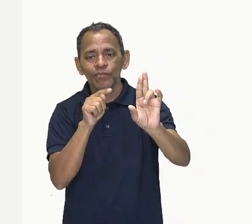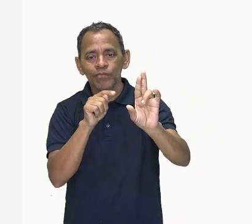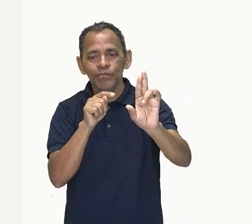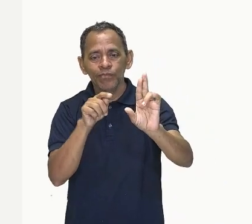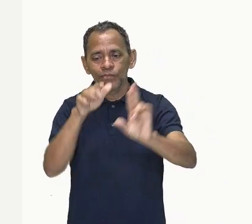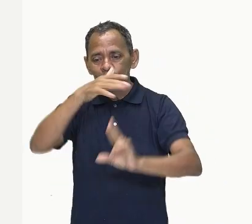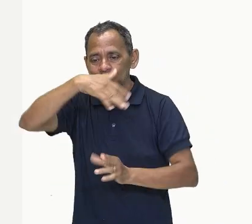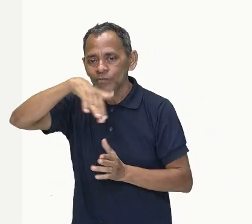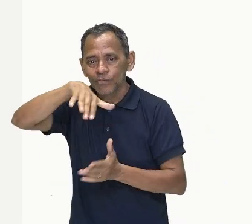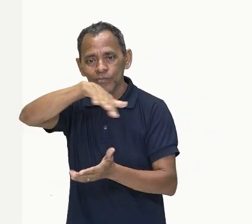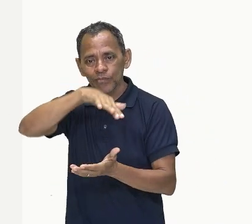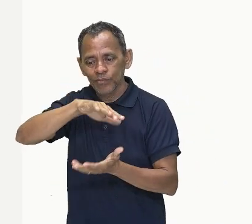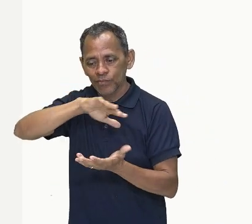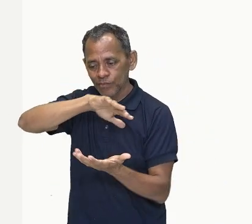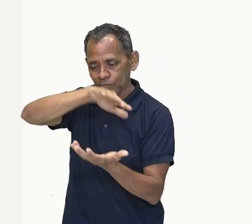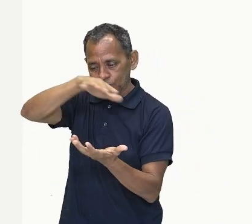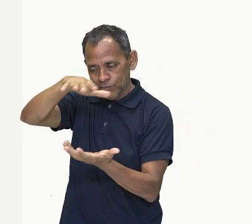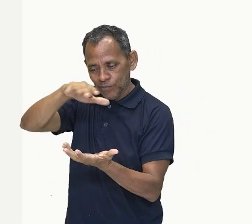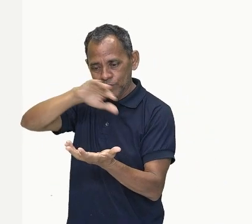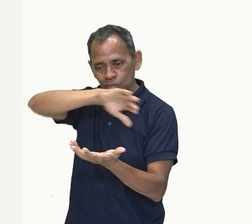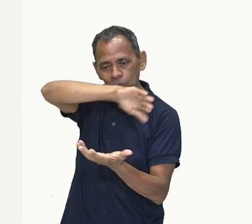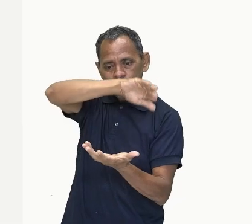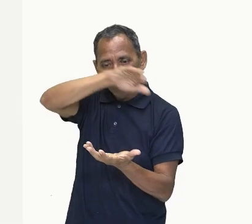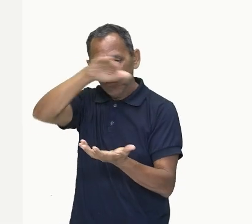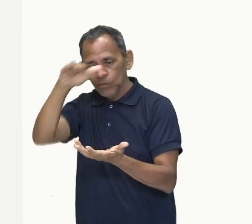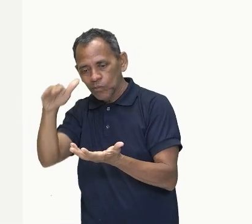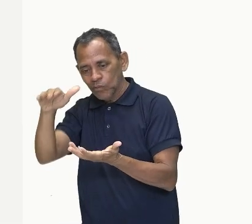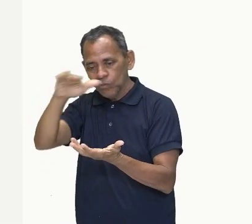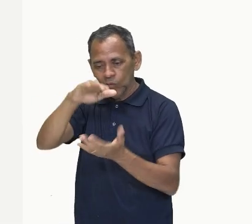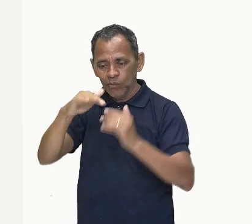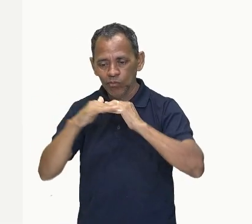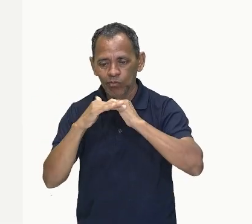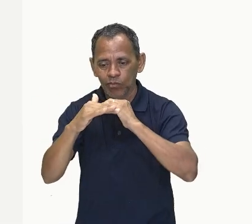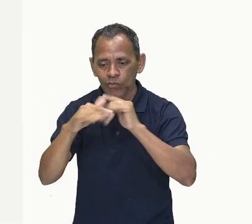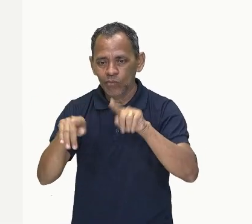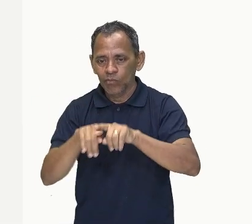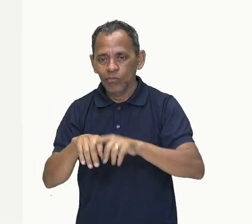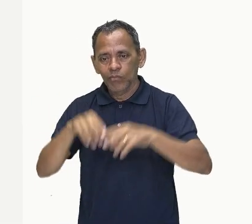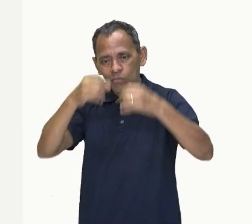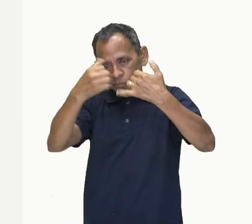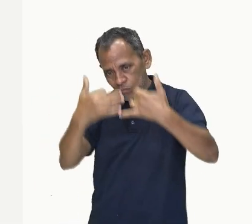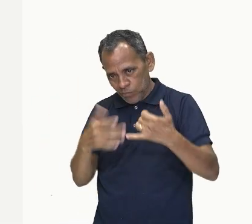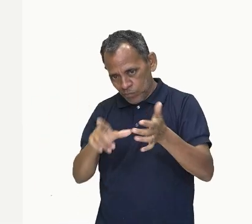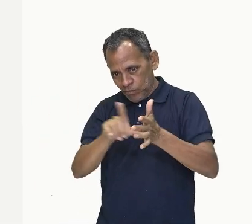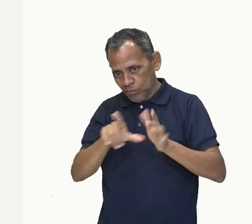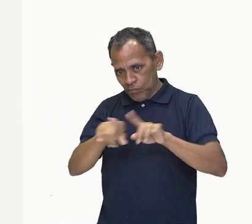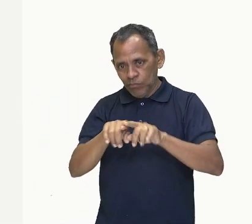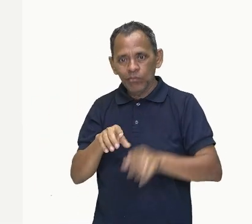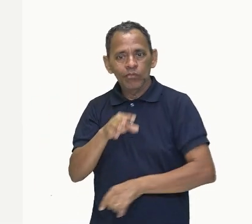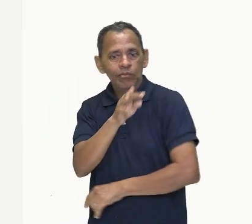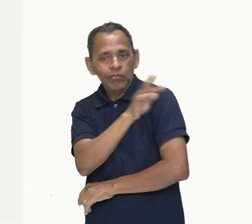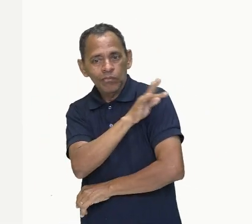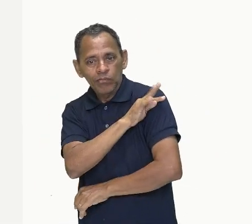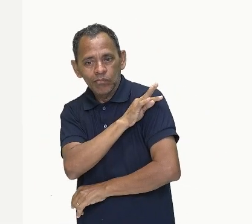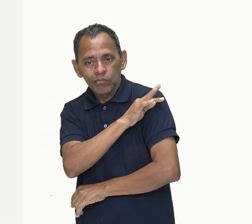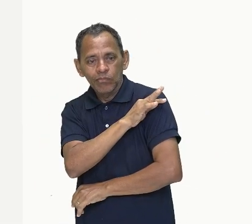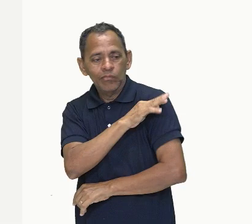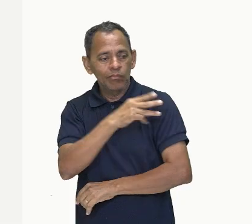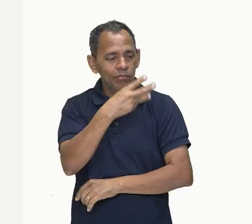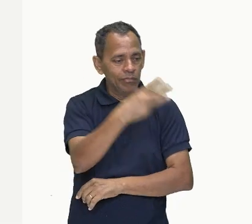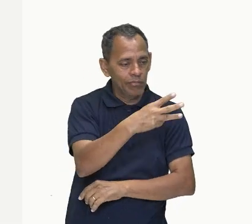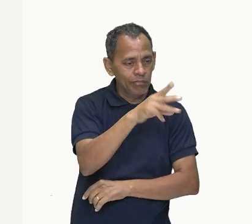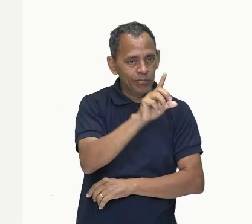superfície curva da Terra em um plano. Como eu falei para vocês, a Terra ela está num plano